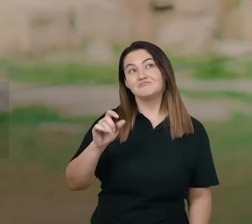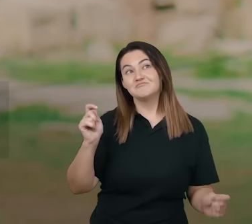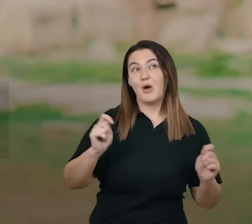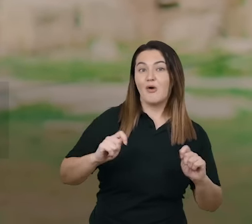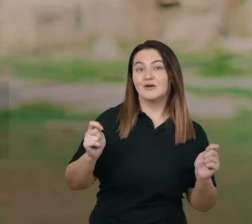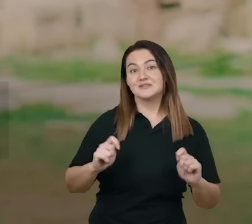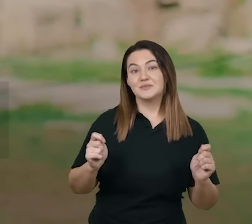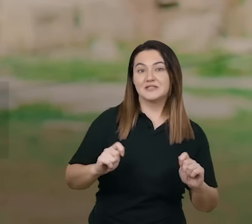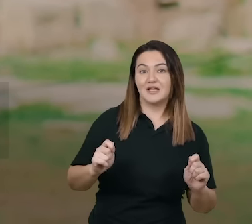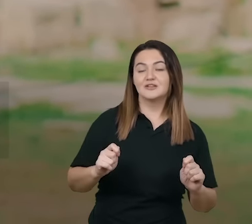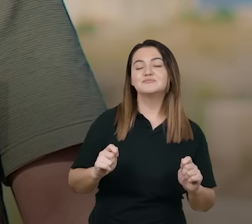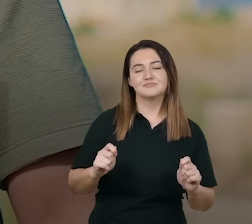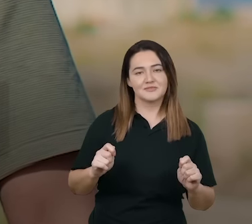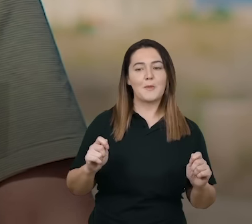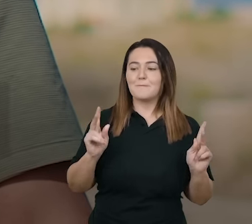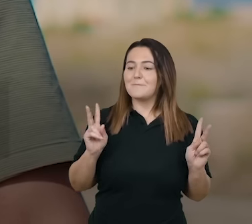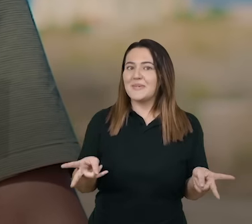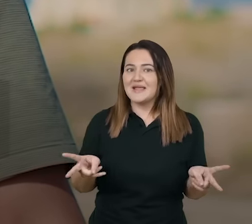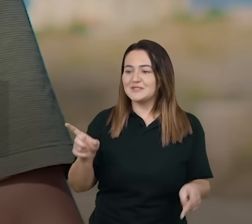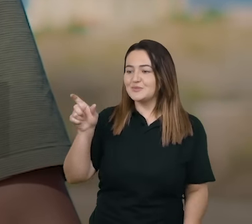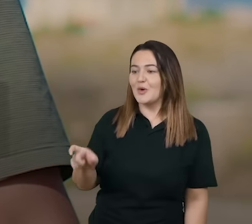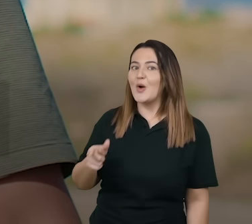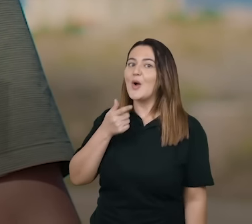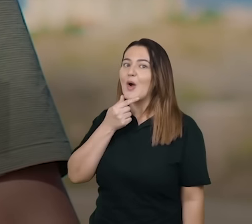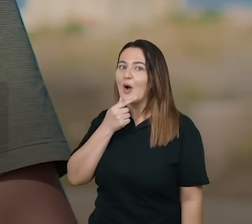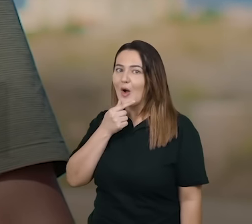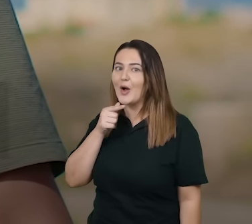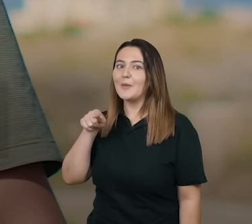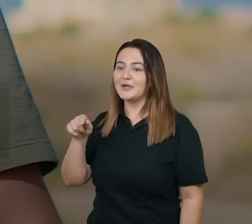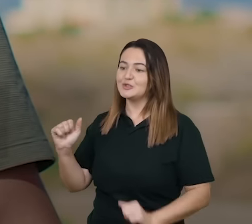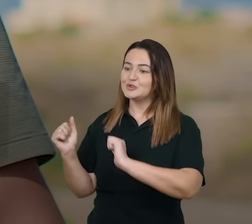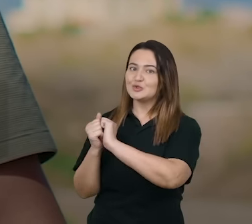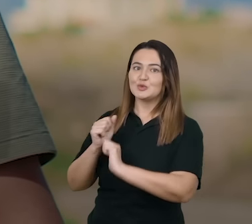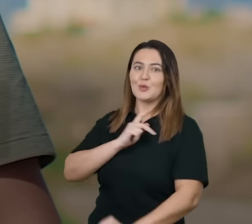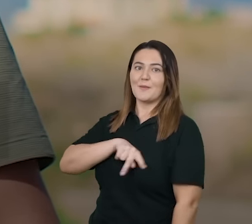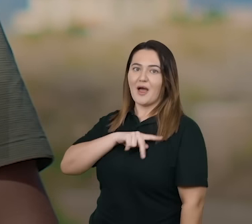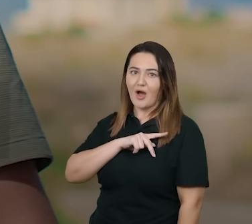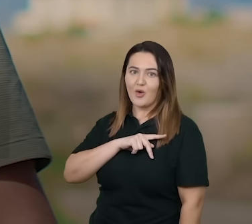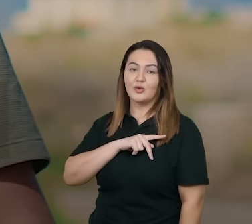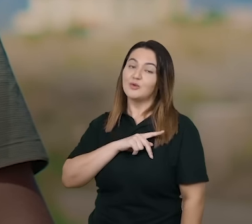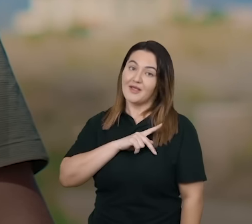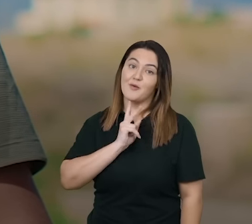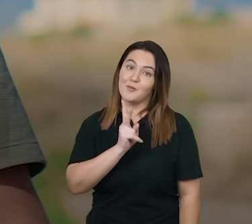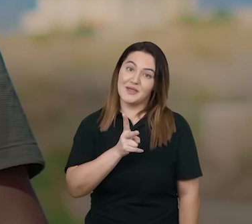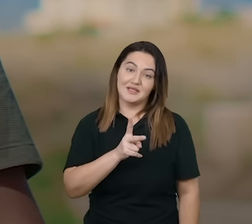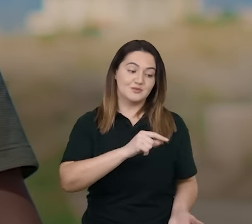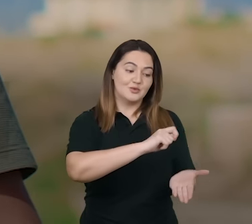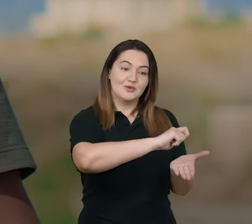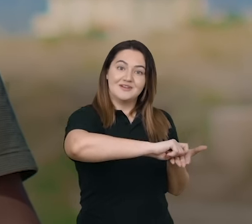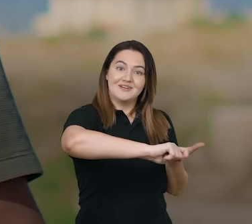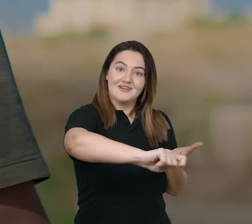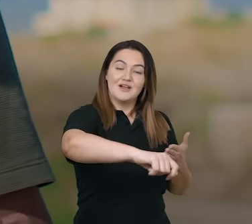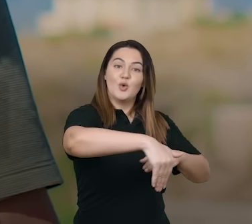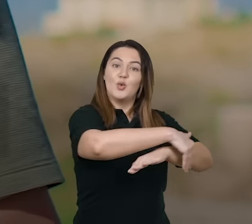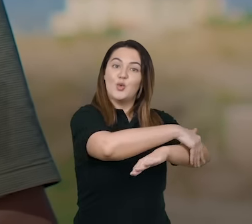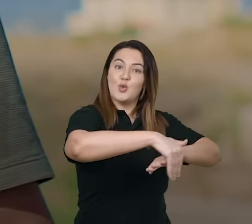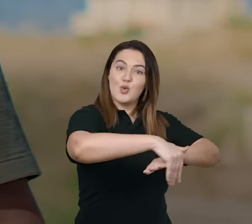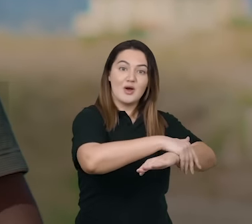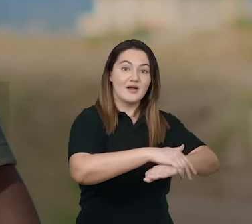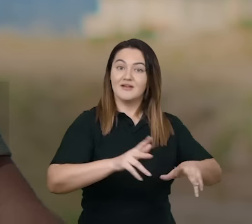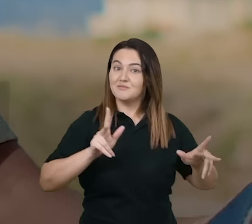pavimento romano do primeiro século seria aquele mesmo homem que se converteu ao evangelho pregado por Paulo, se tornou discípulo do